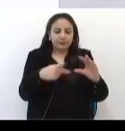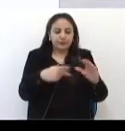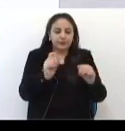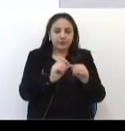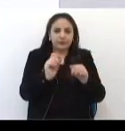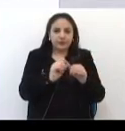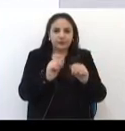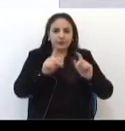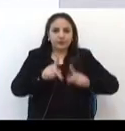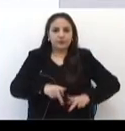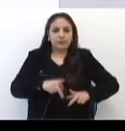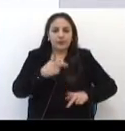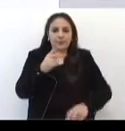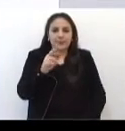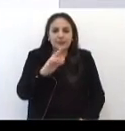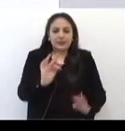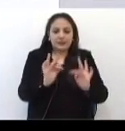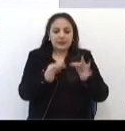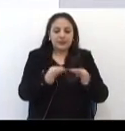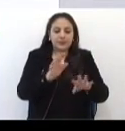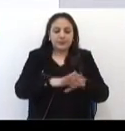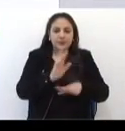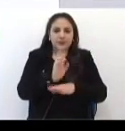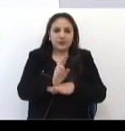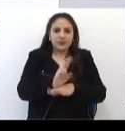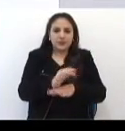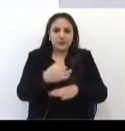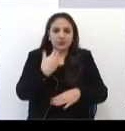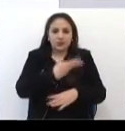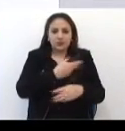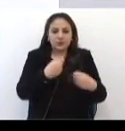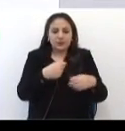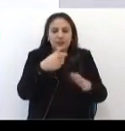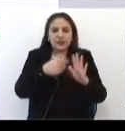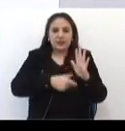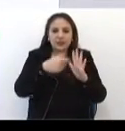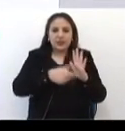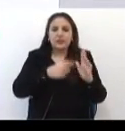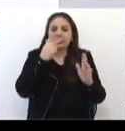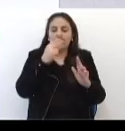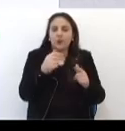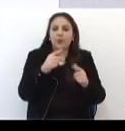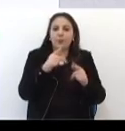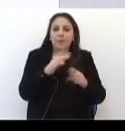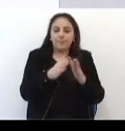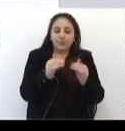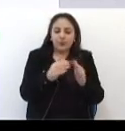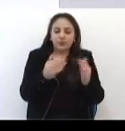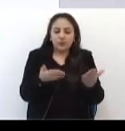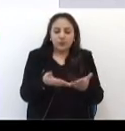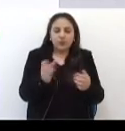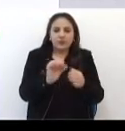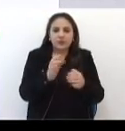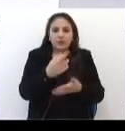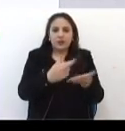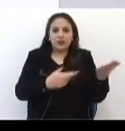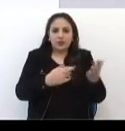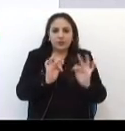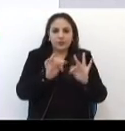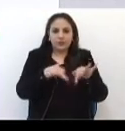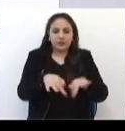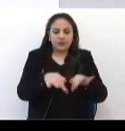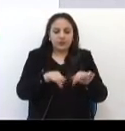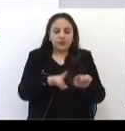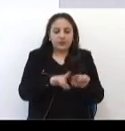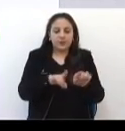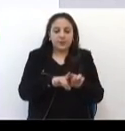Vereadores está fazendo com o perito técnico, além de outras ações de fiscalização, nós temos que ter os dados, como eu estou pedindo aqui, para que possamos fazer um relatório